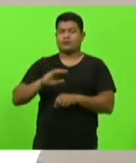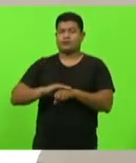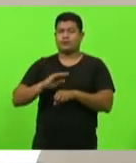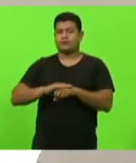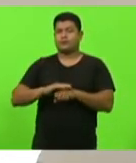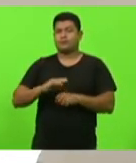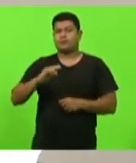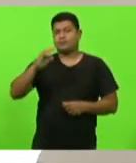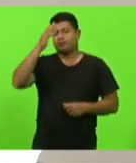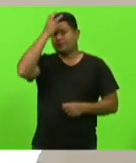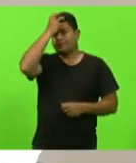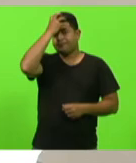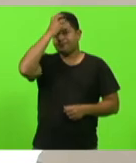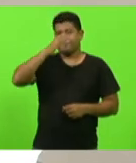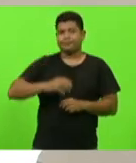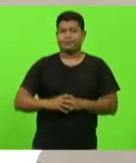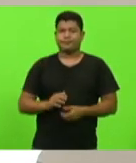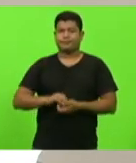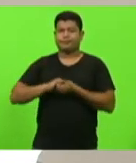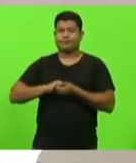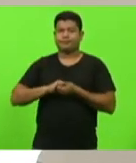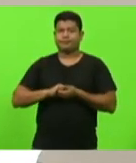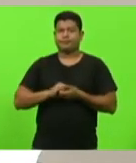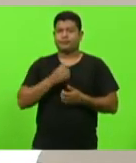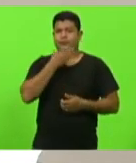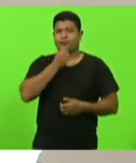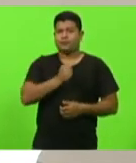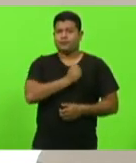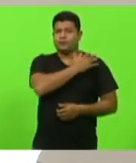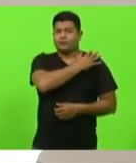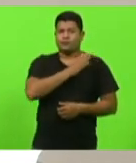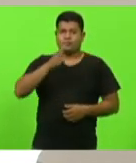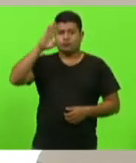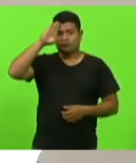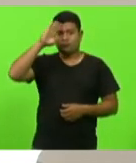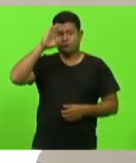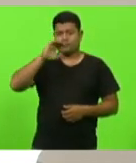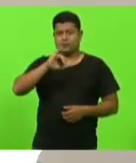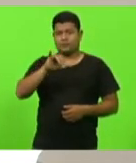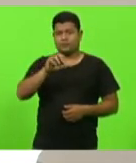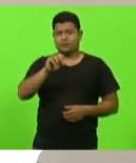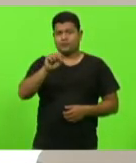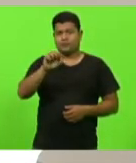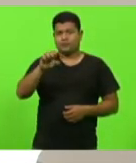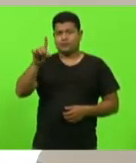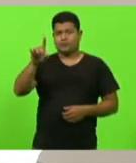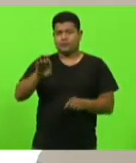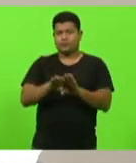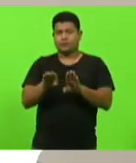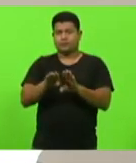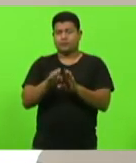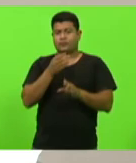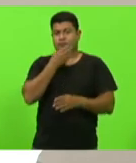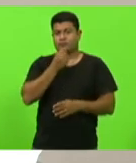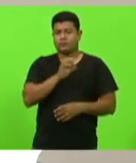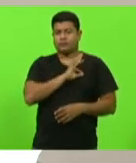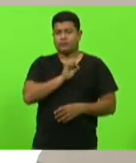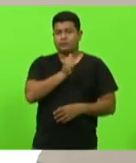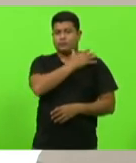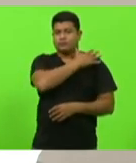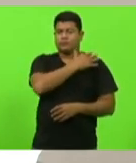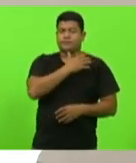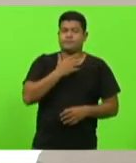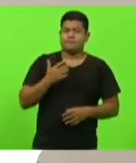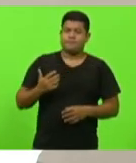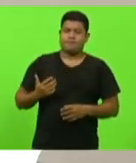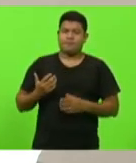dos Santos, cumprimentando o cabo José Farias Flor e o soldado Murilo de Oliveira Medeiros pelo ato de bravura ao salvar